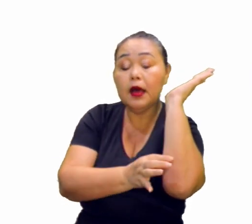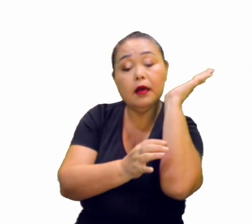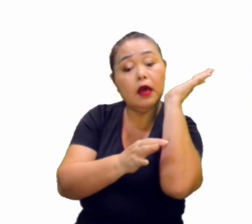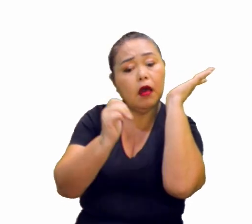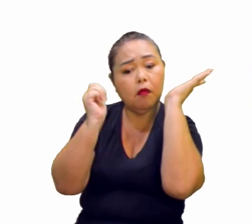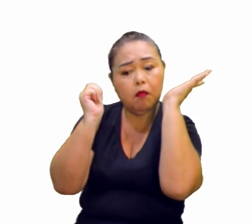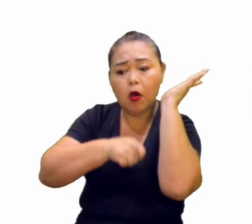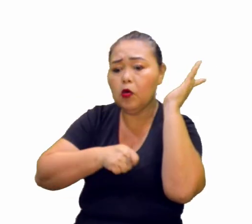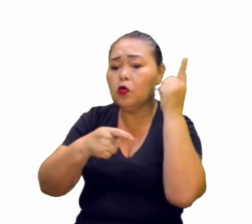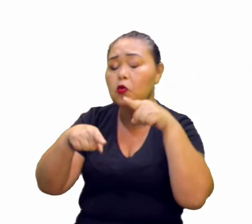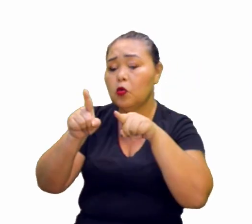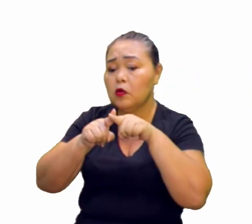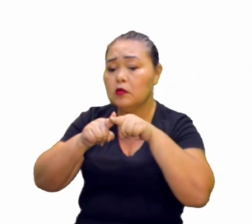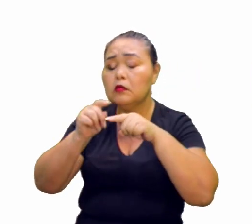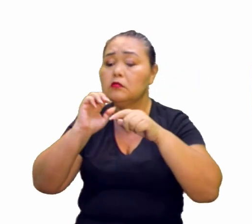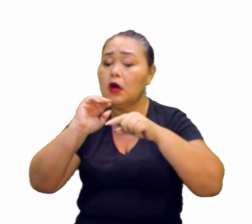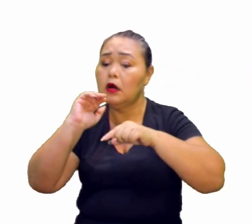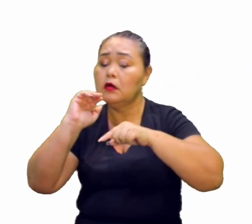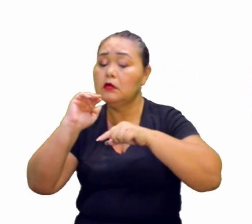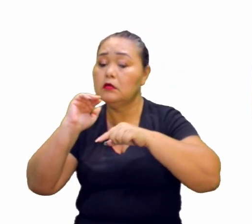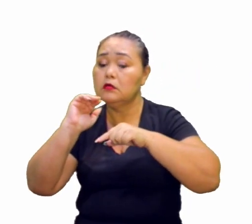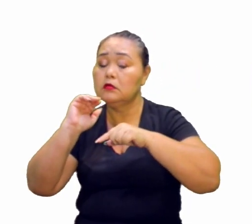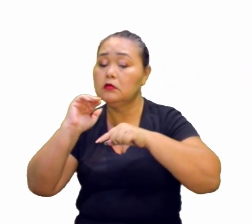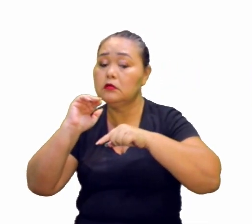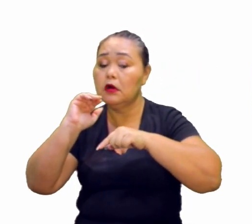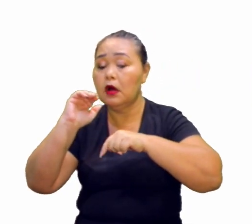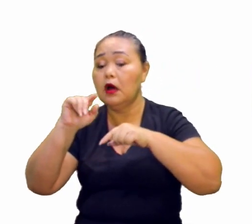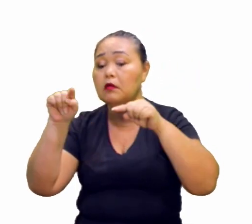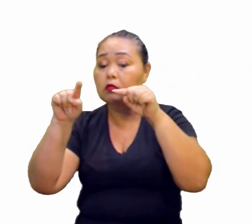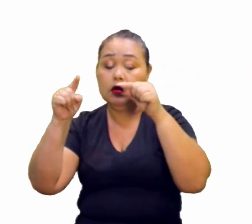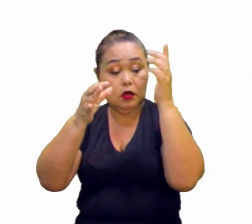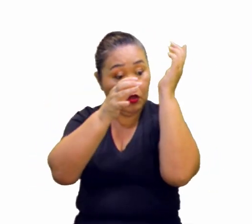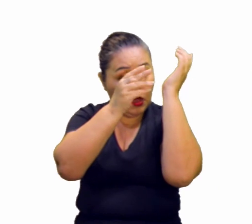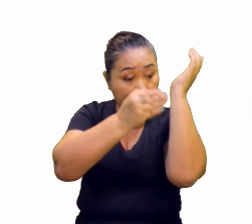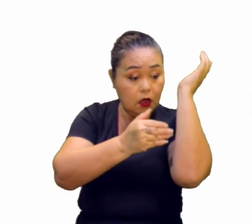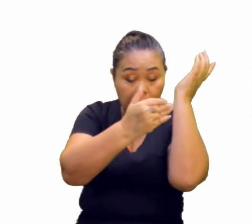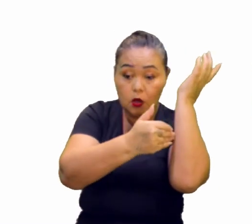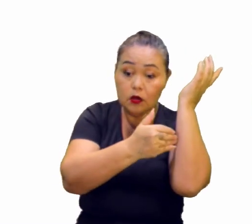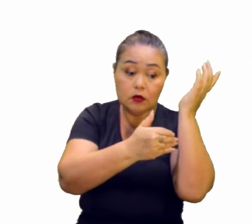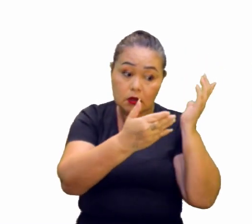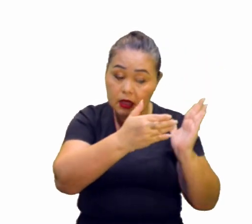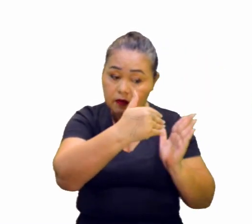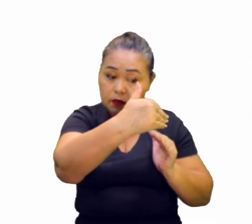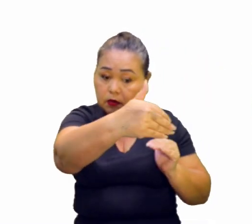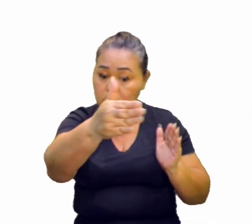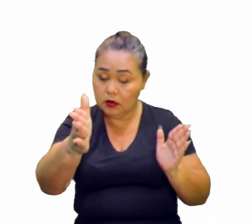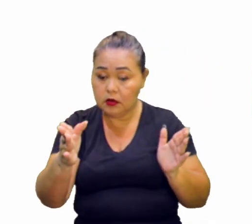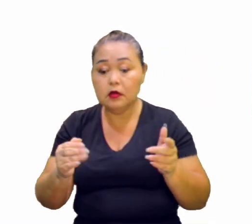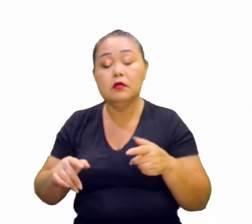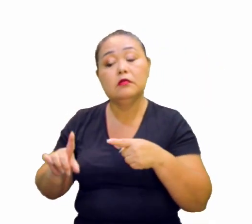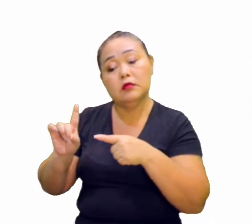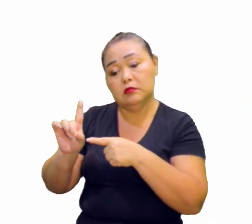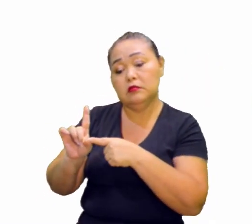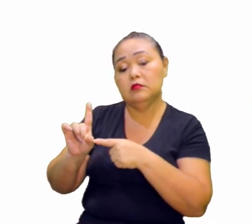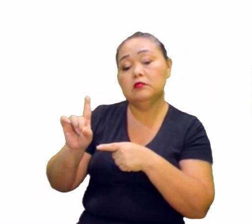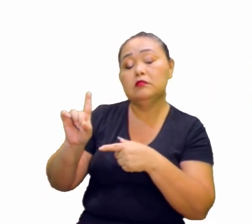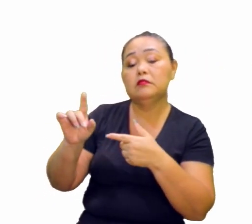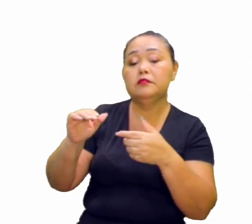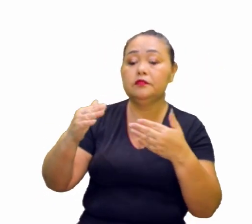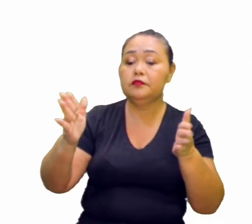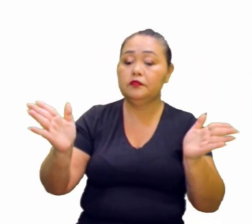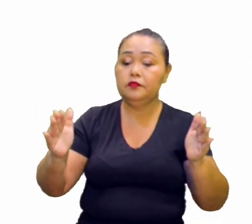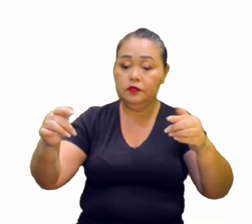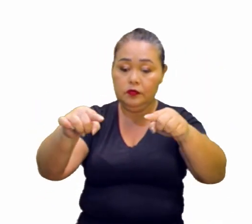poder fazer uma reposição de um curral, da sua seca, os serviços ali elementares ali para